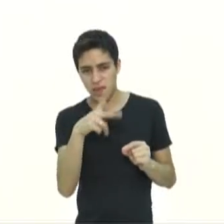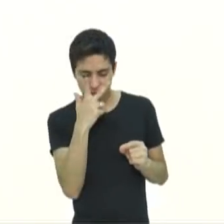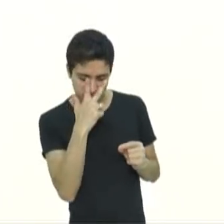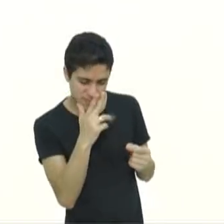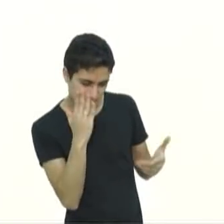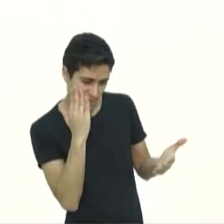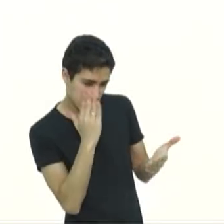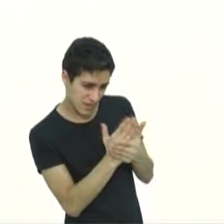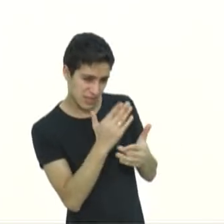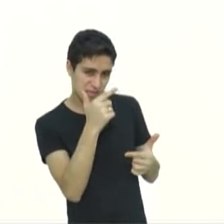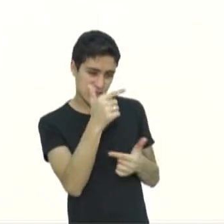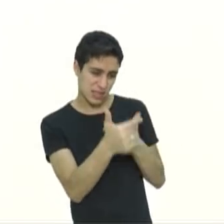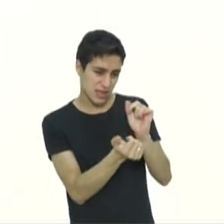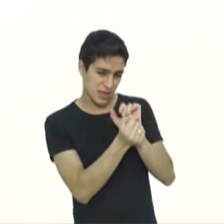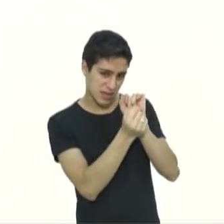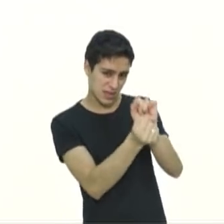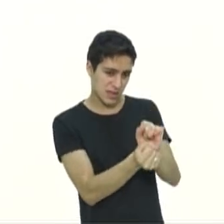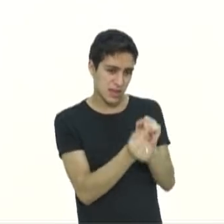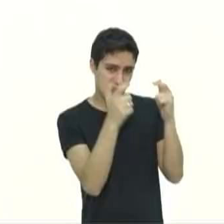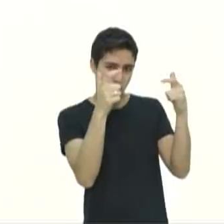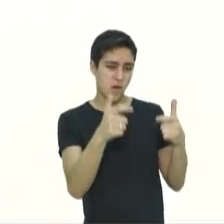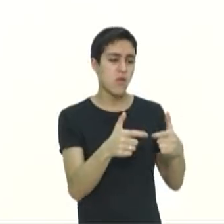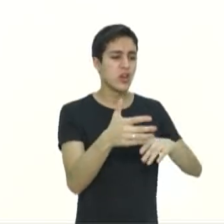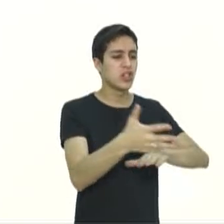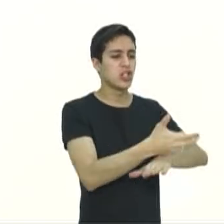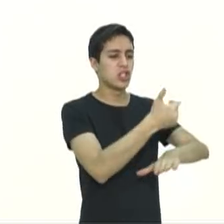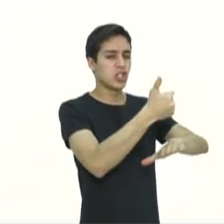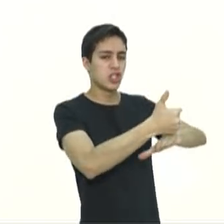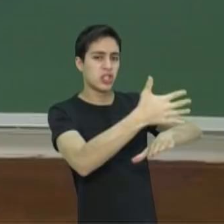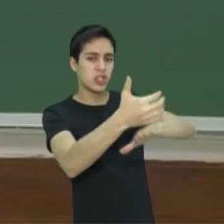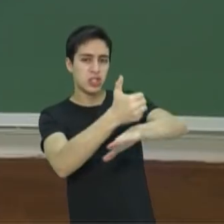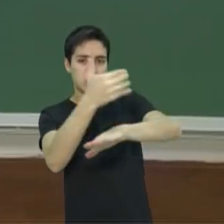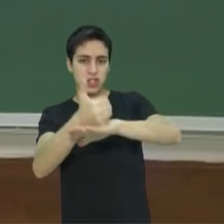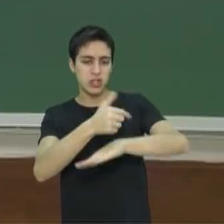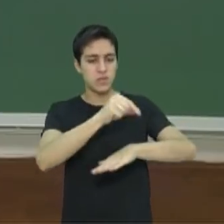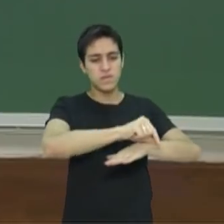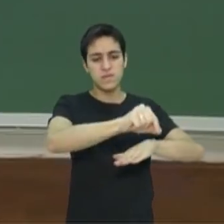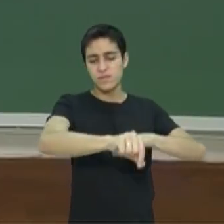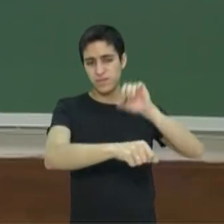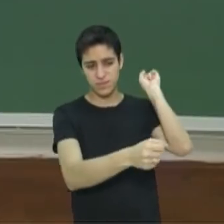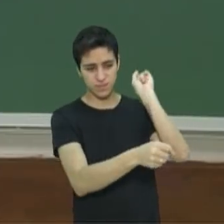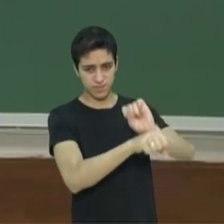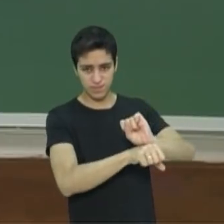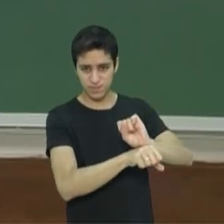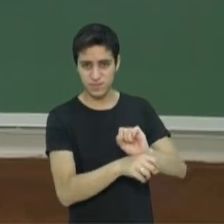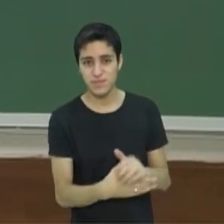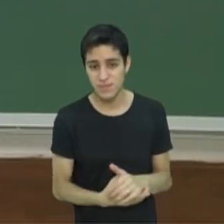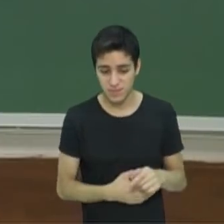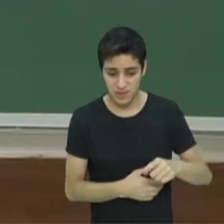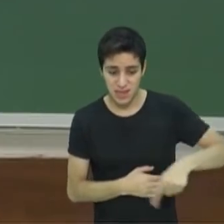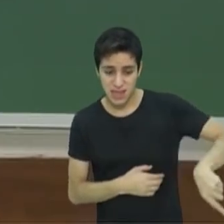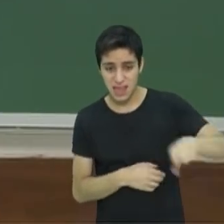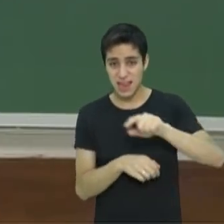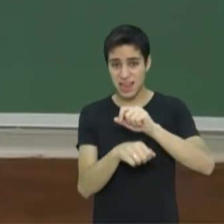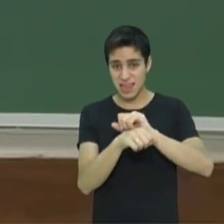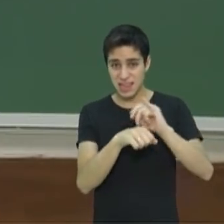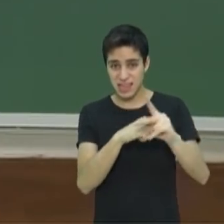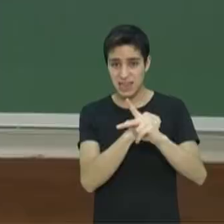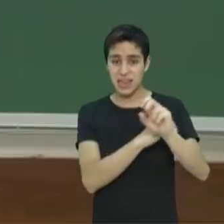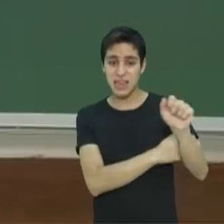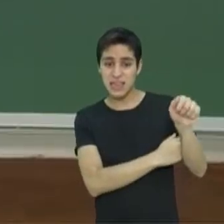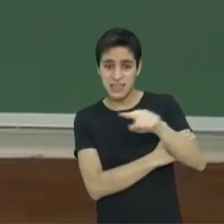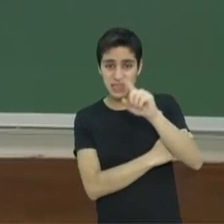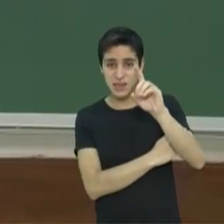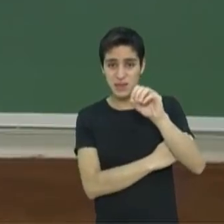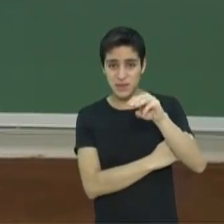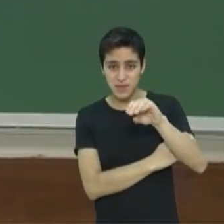do trabalho escravo nas colônias. Era tudo que a população de São Domingo precisava ouvir.